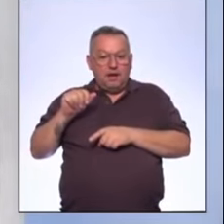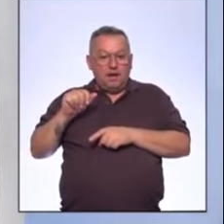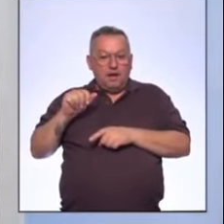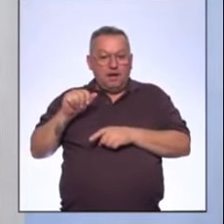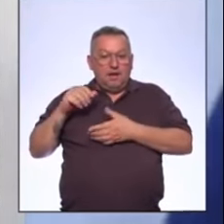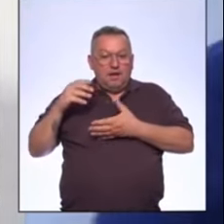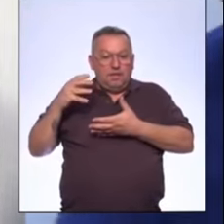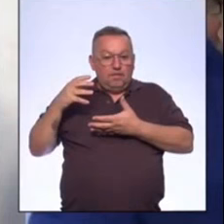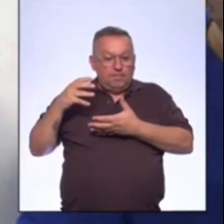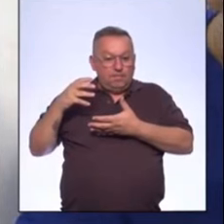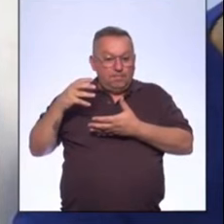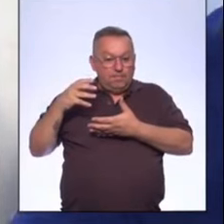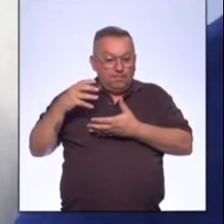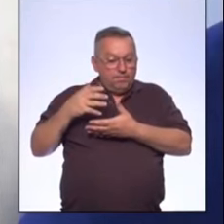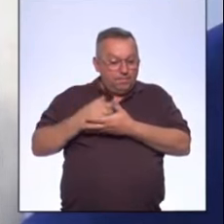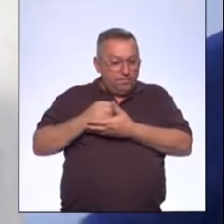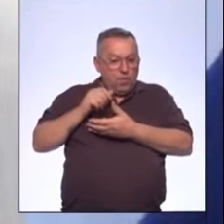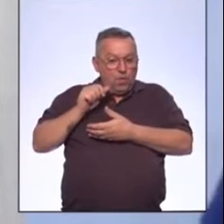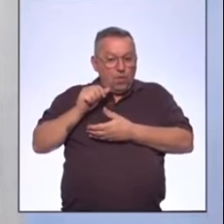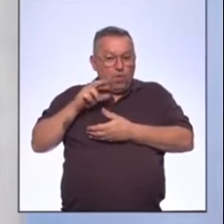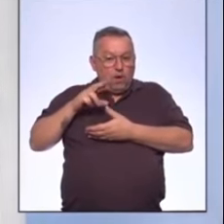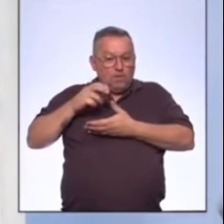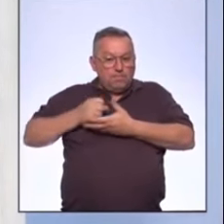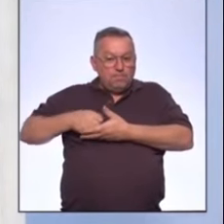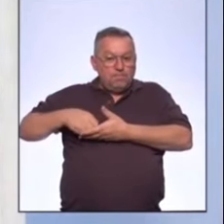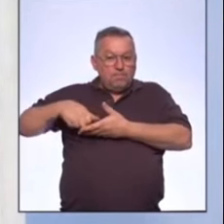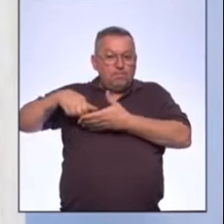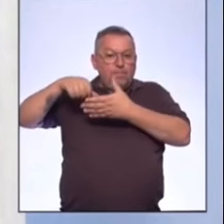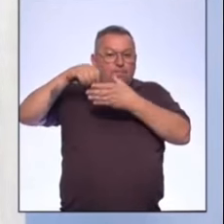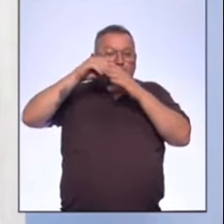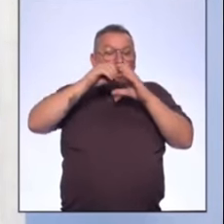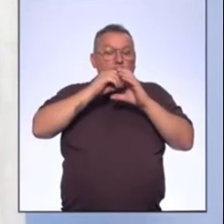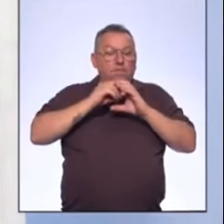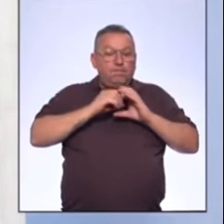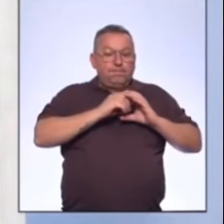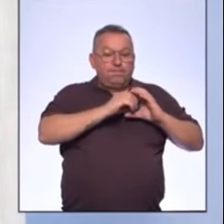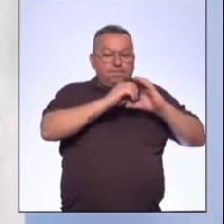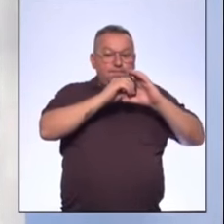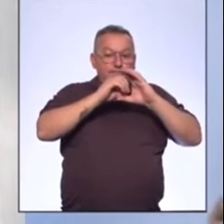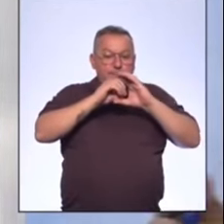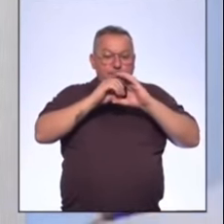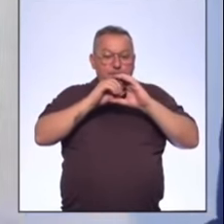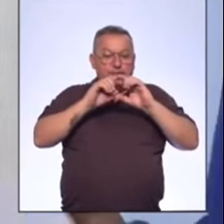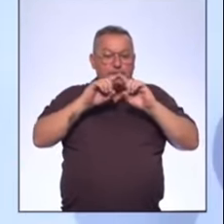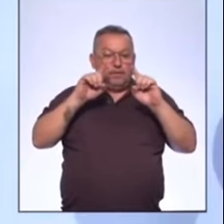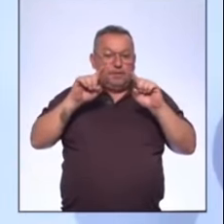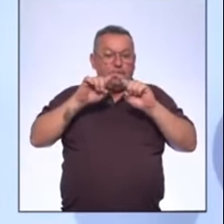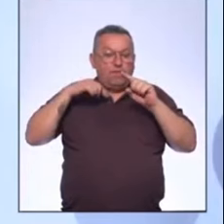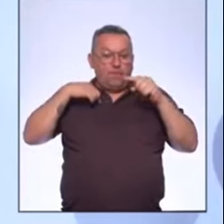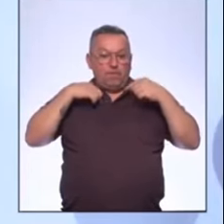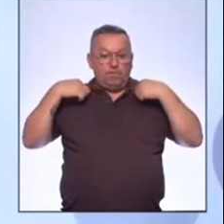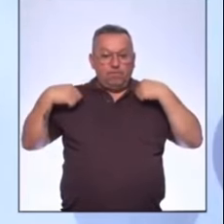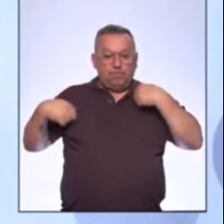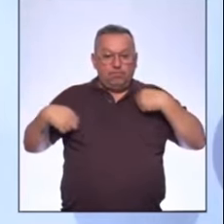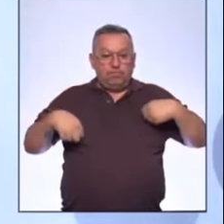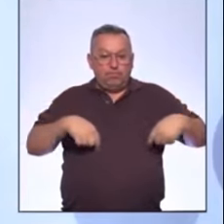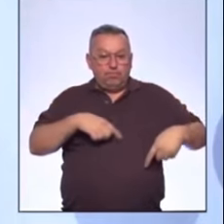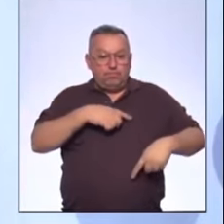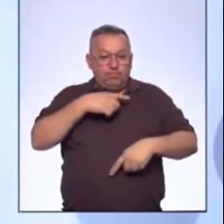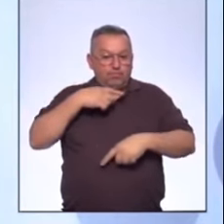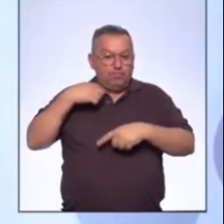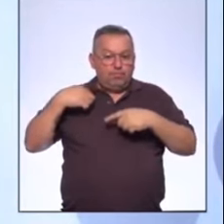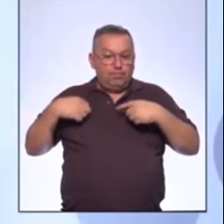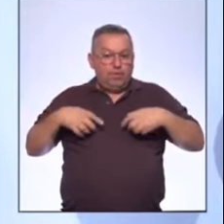o oxigênio e vai levar para cada célula. Então o sistema circulatório ele vai fazer isso, tá? Ele vai passar